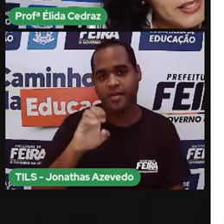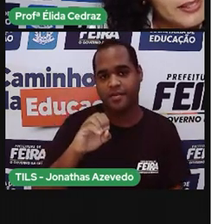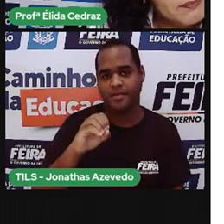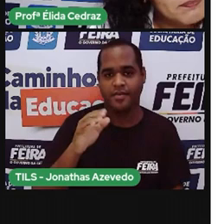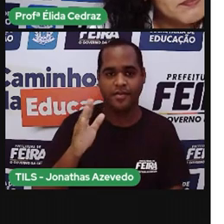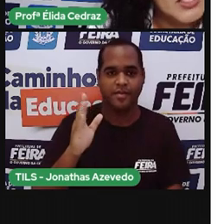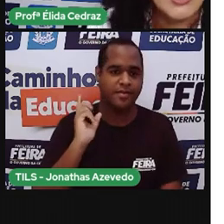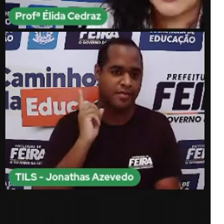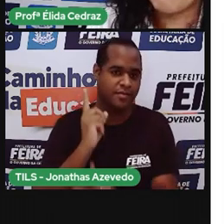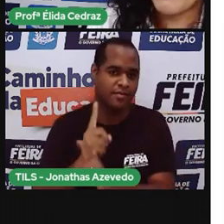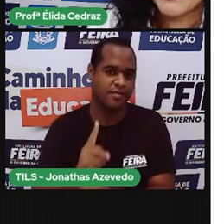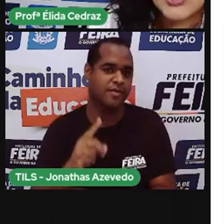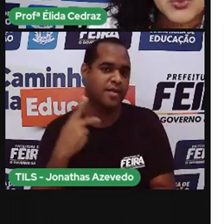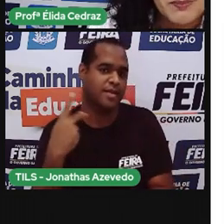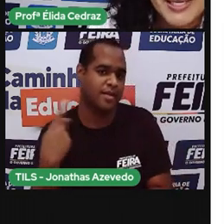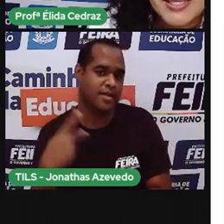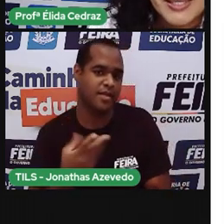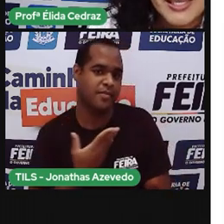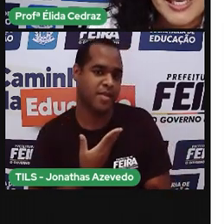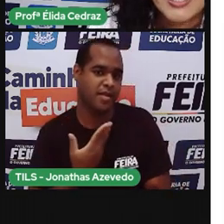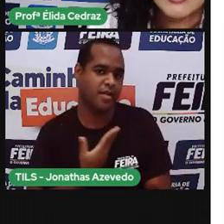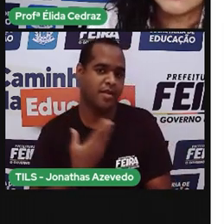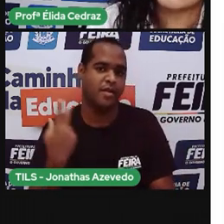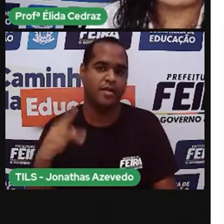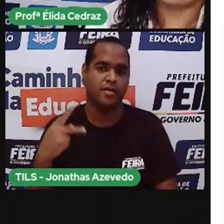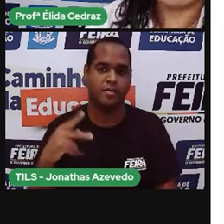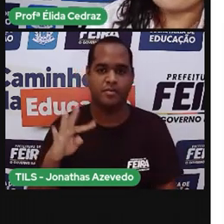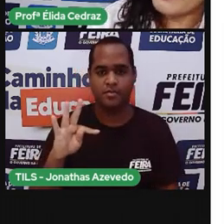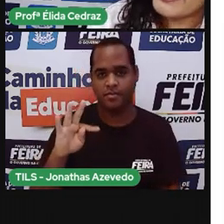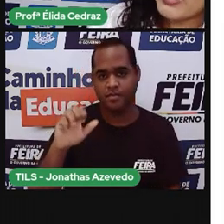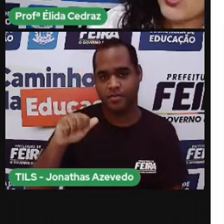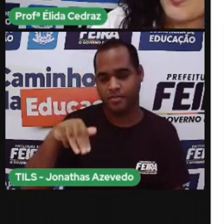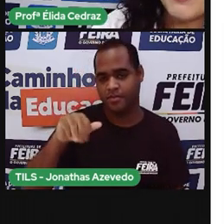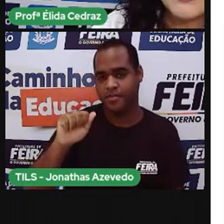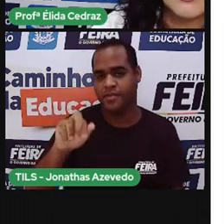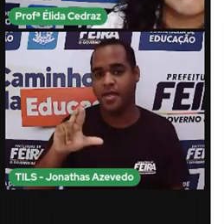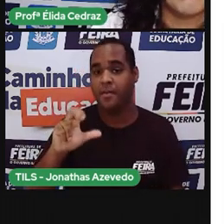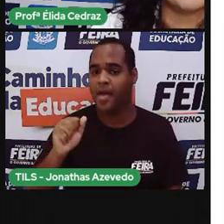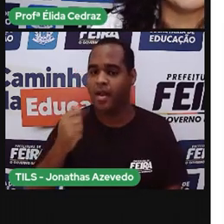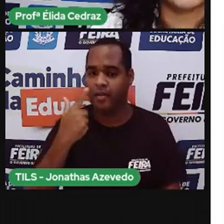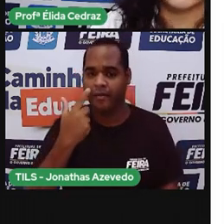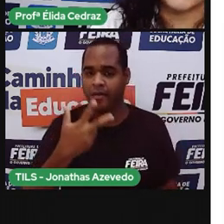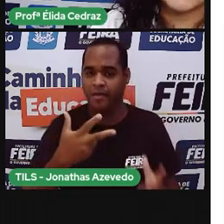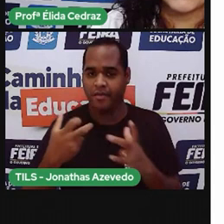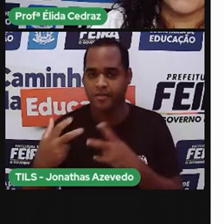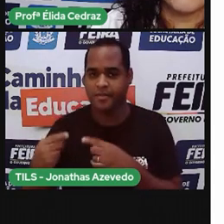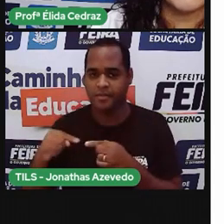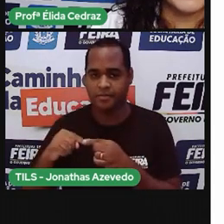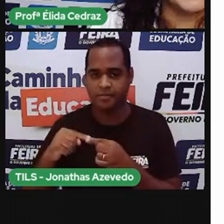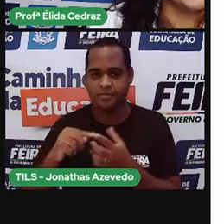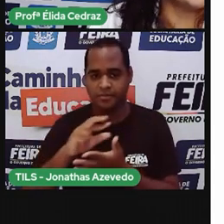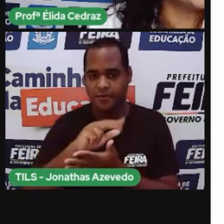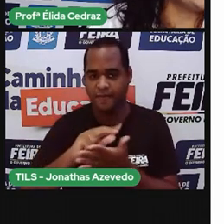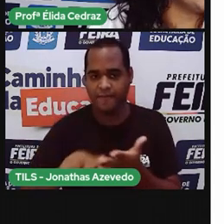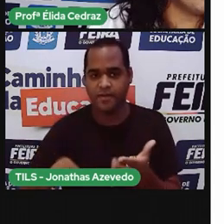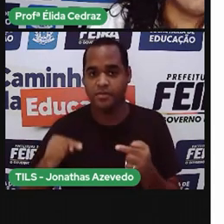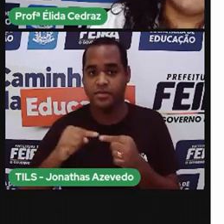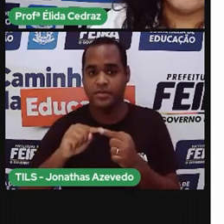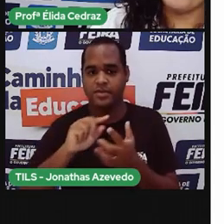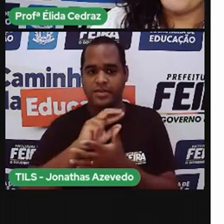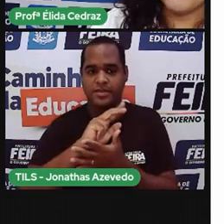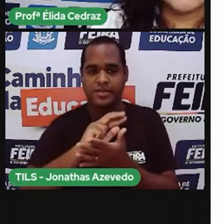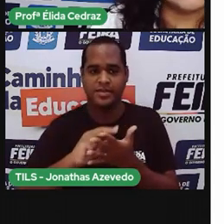sua amiga. E para a surpresa dele, Tamara observou que as suas compras